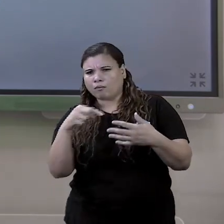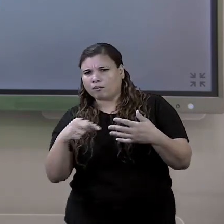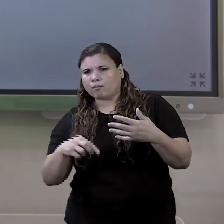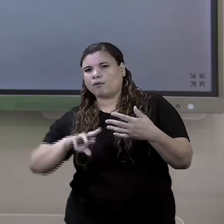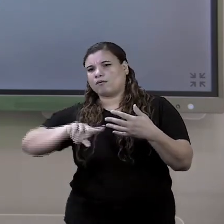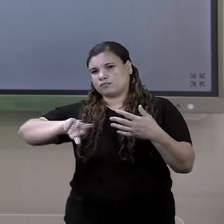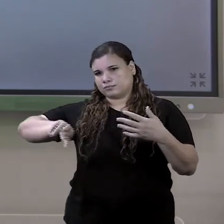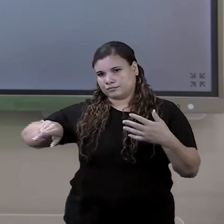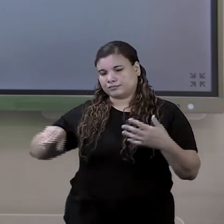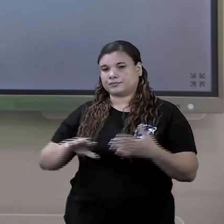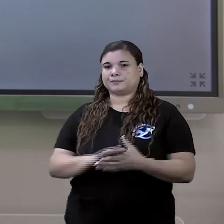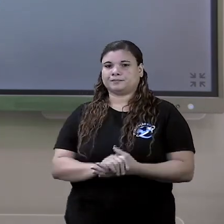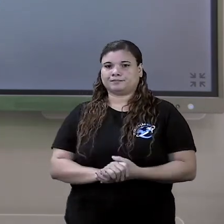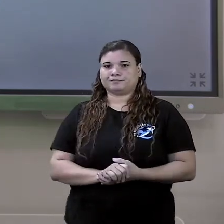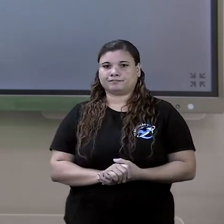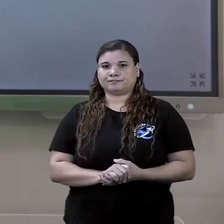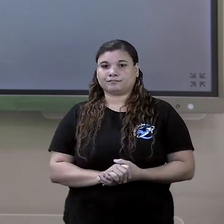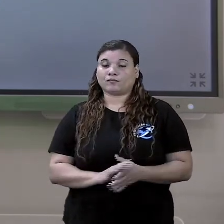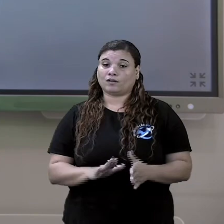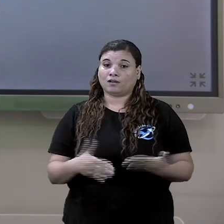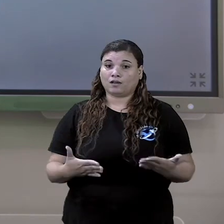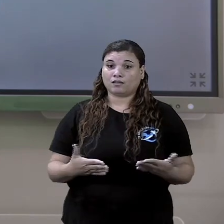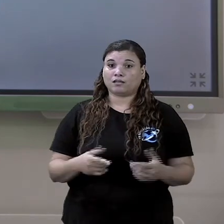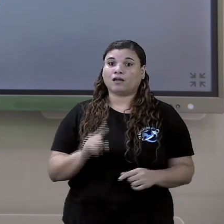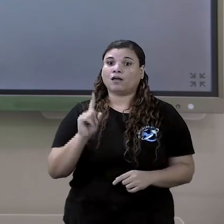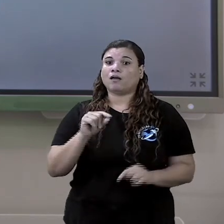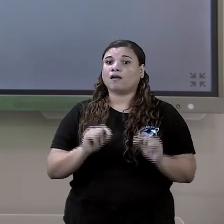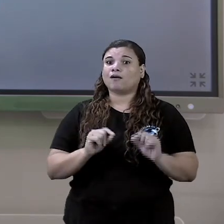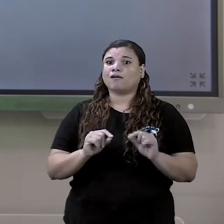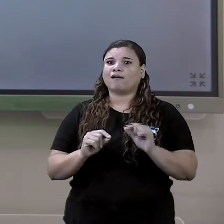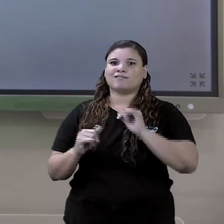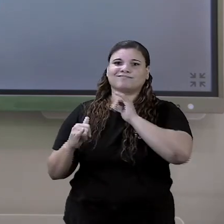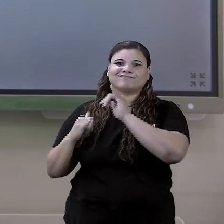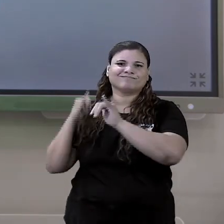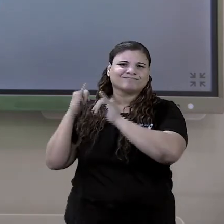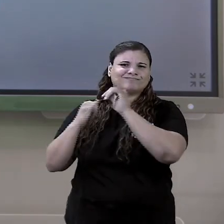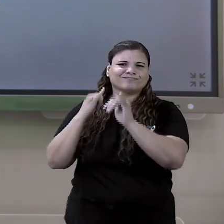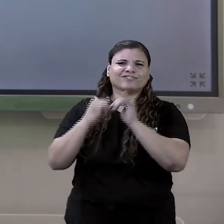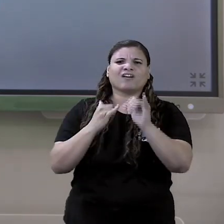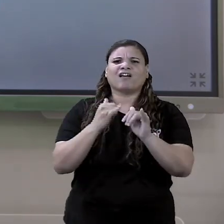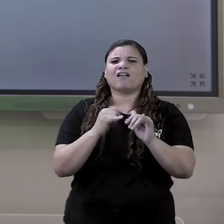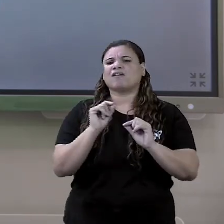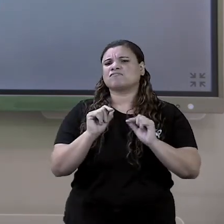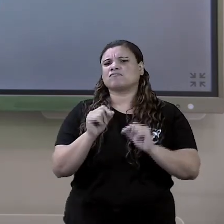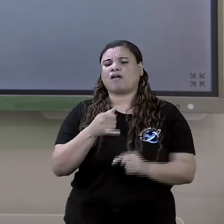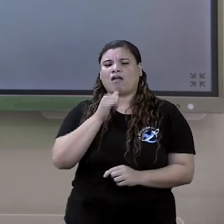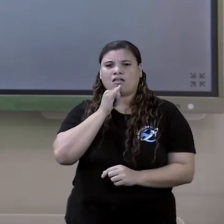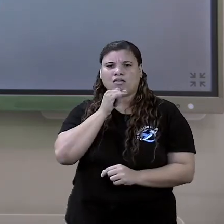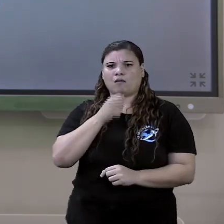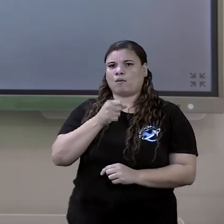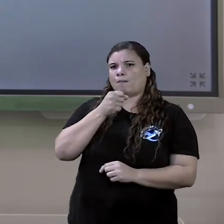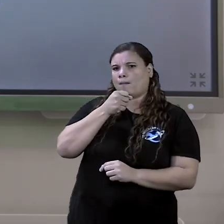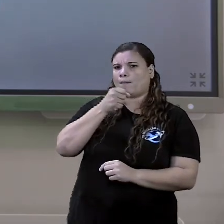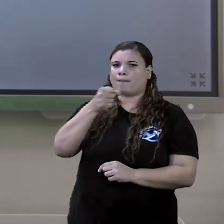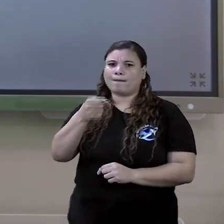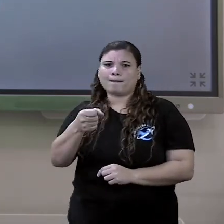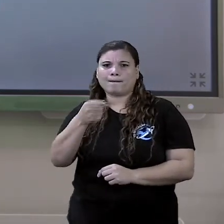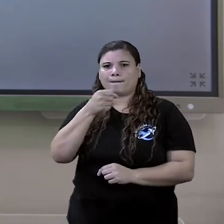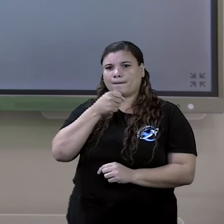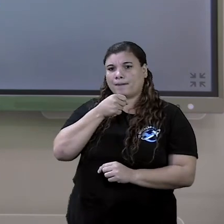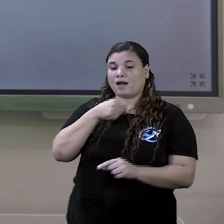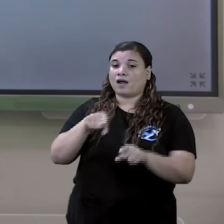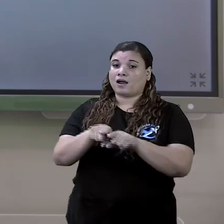vez, se referem aos relatos de entrevistas, gravações, até mesmo